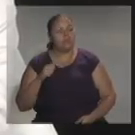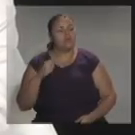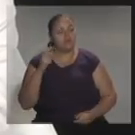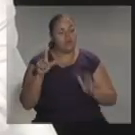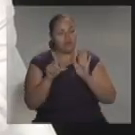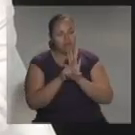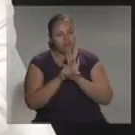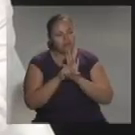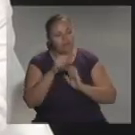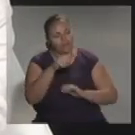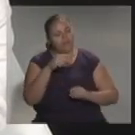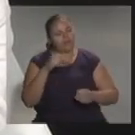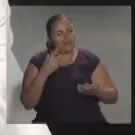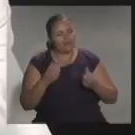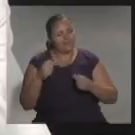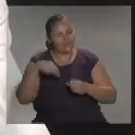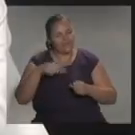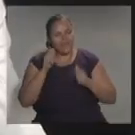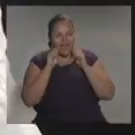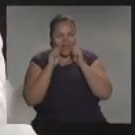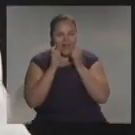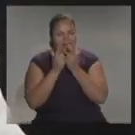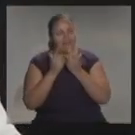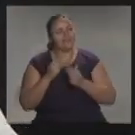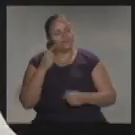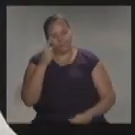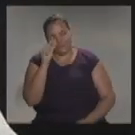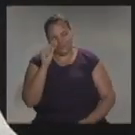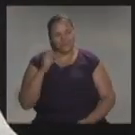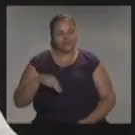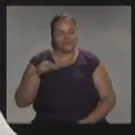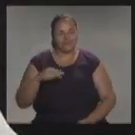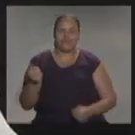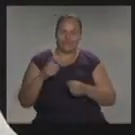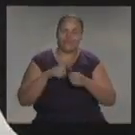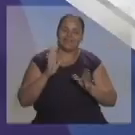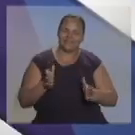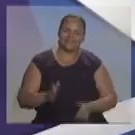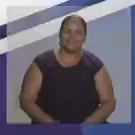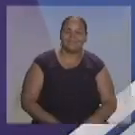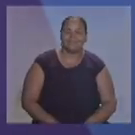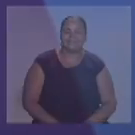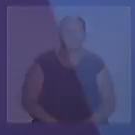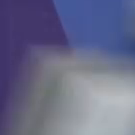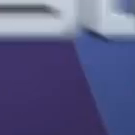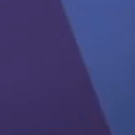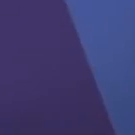sobre as leis do senhor aprovadas aqui na Alerj. É só um minutinho, a gente volta já já.